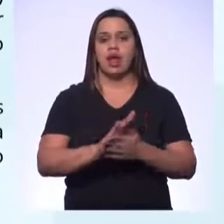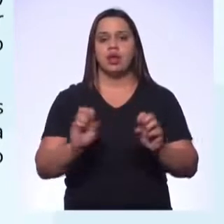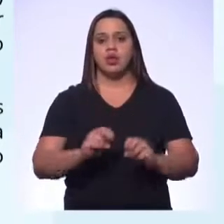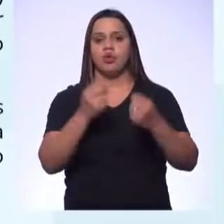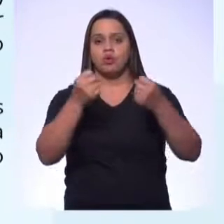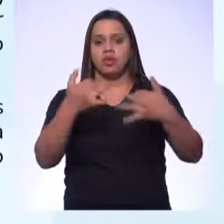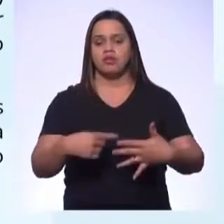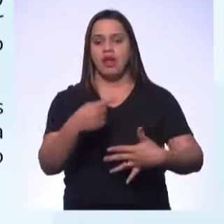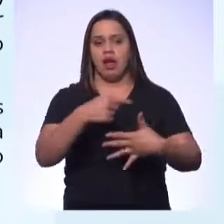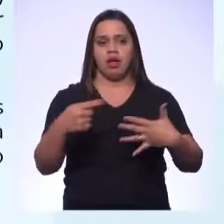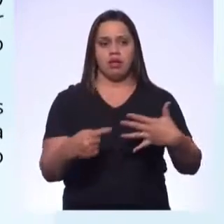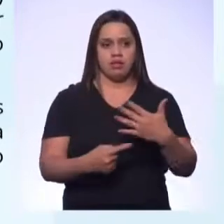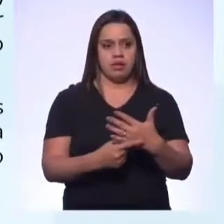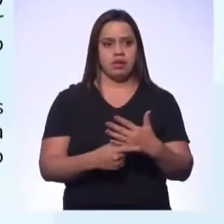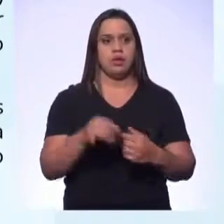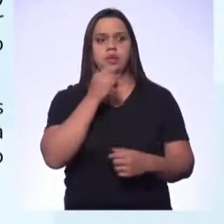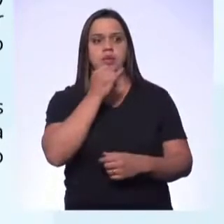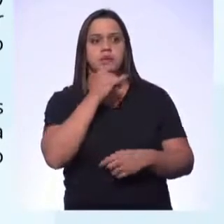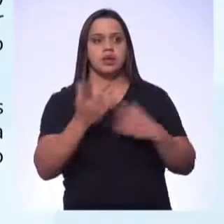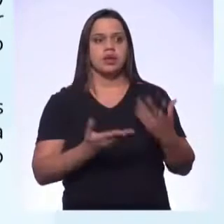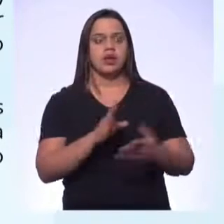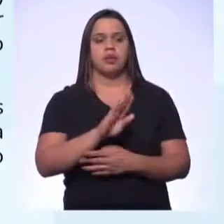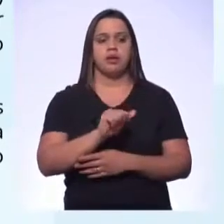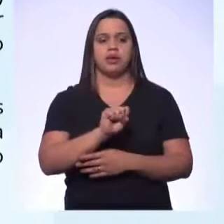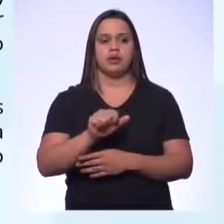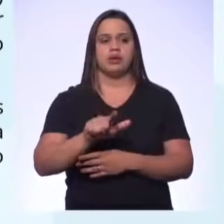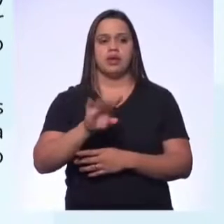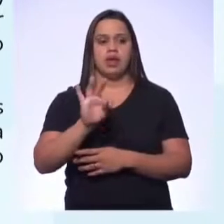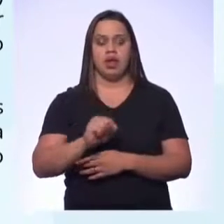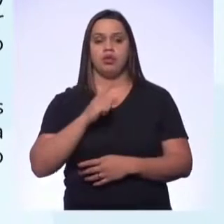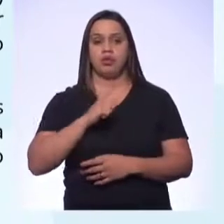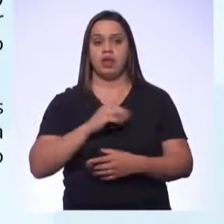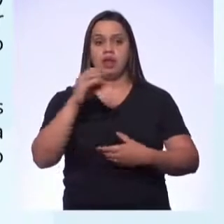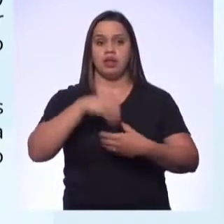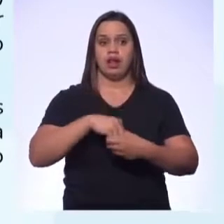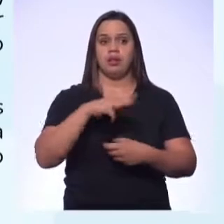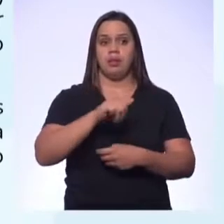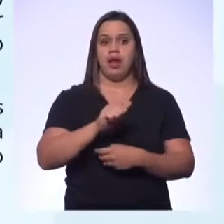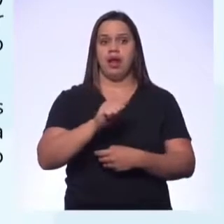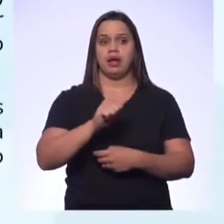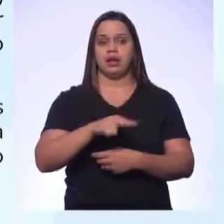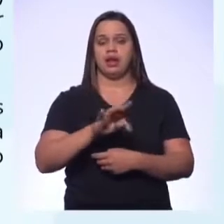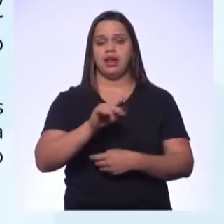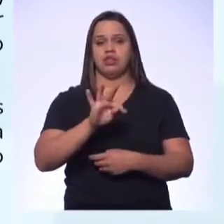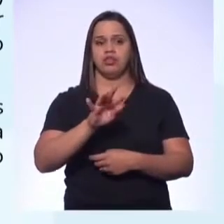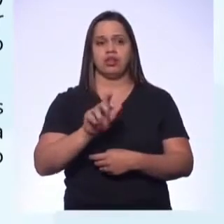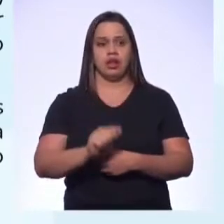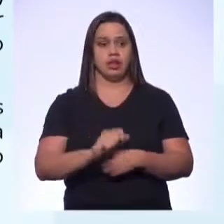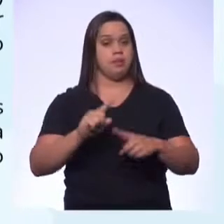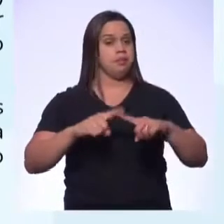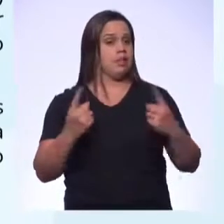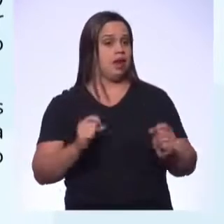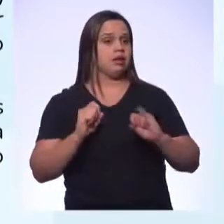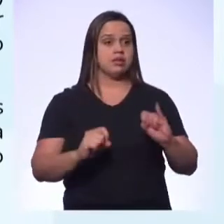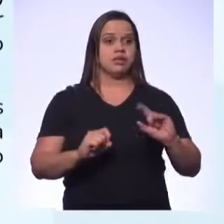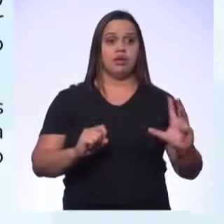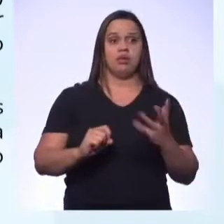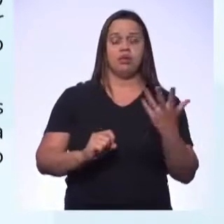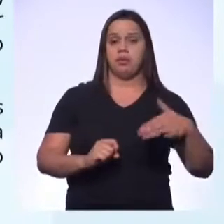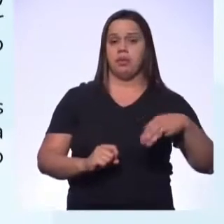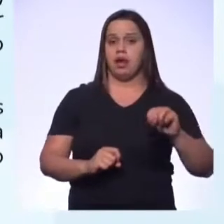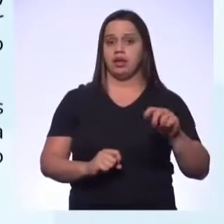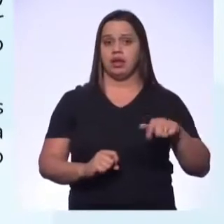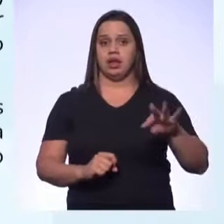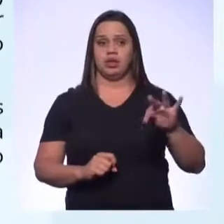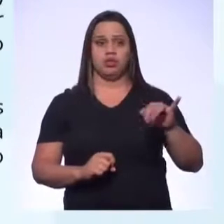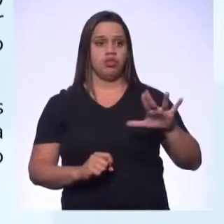sua classificação. Por exemplo, um basalto costuma ter magnetita. No entanto, se porventura a magnetita não